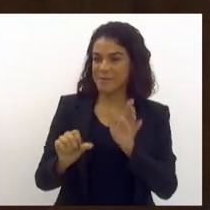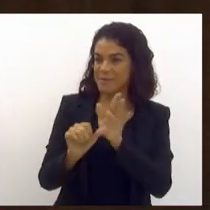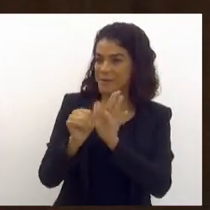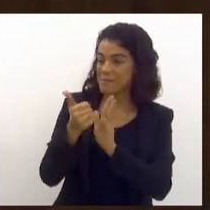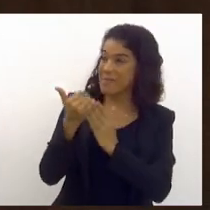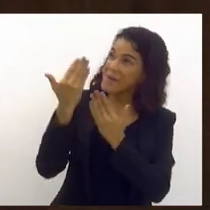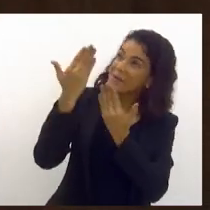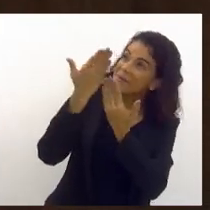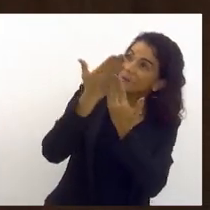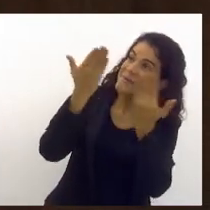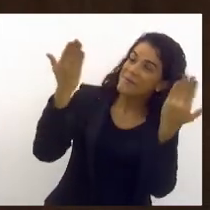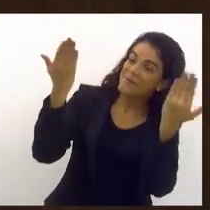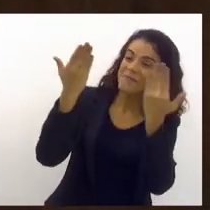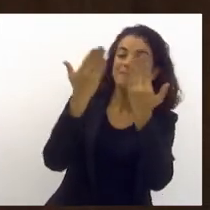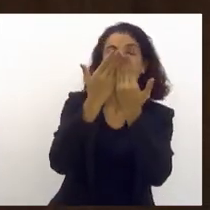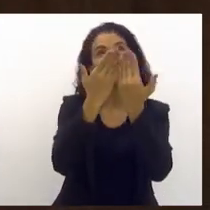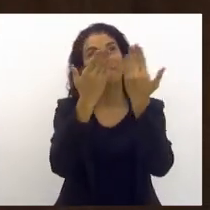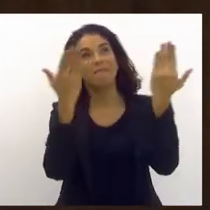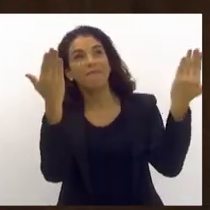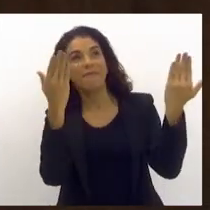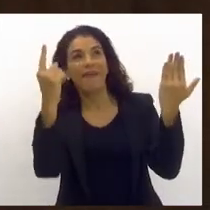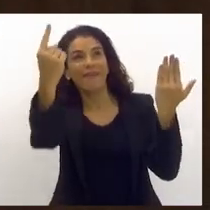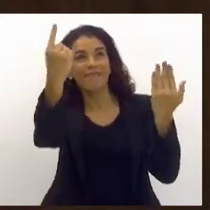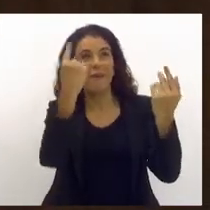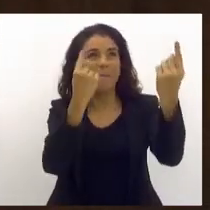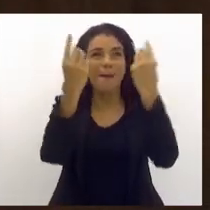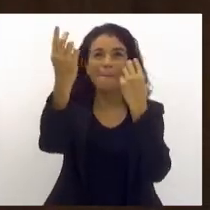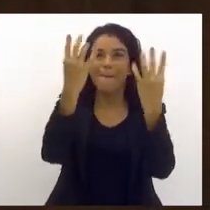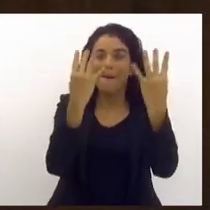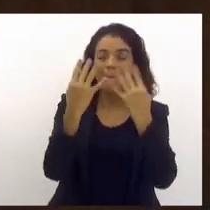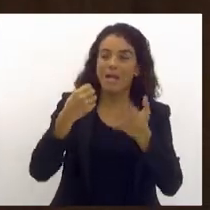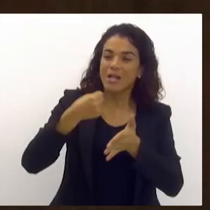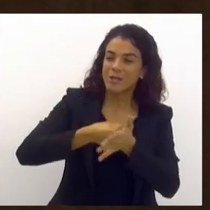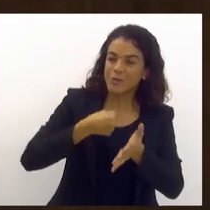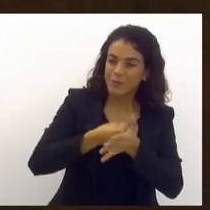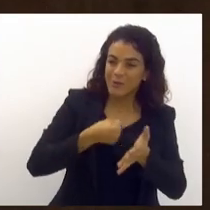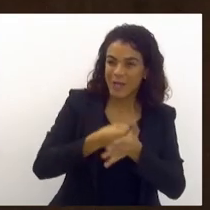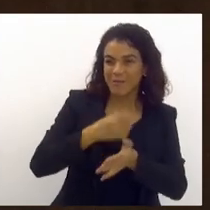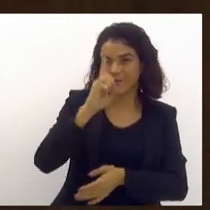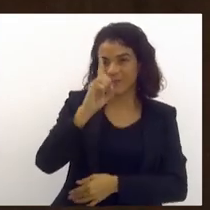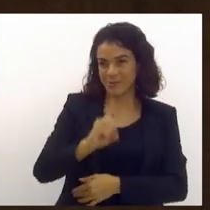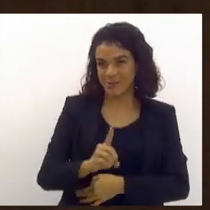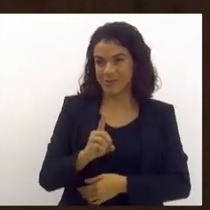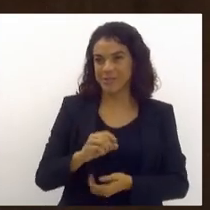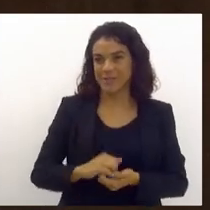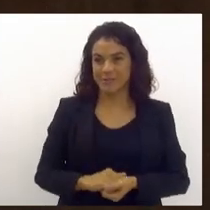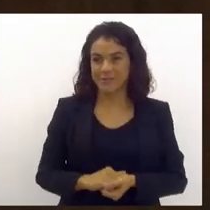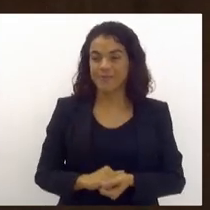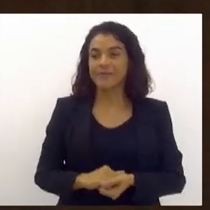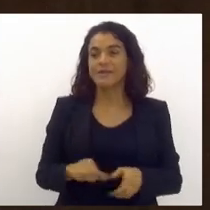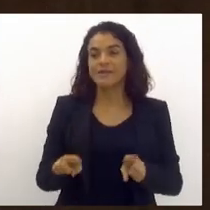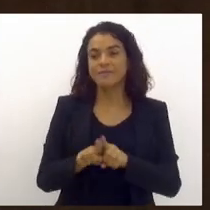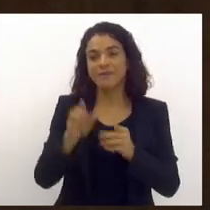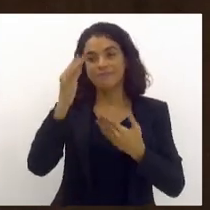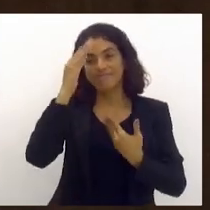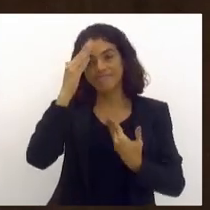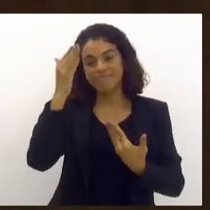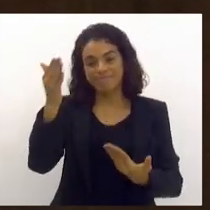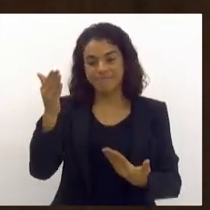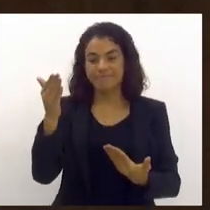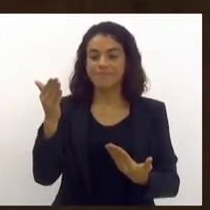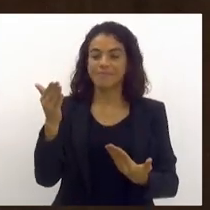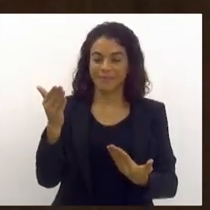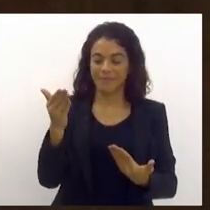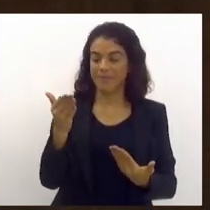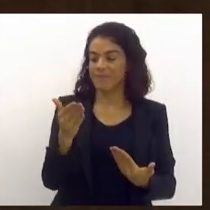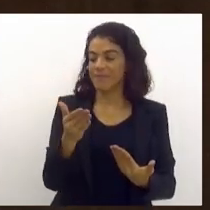a esses que vêm aqui lutar pelos seus direitos e direitos adquiridos. E agradecer a Vossa Excelência aí,